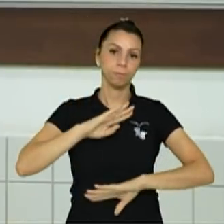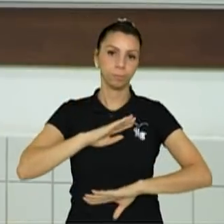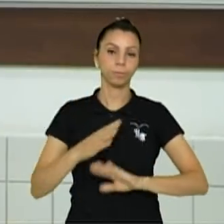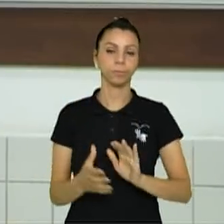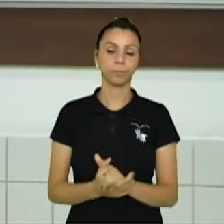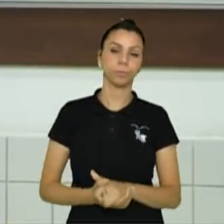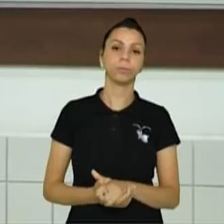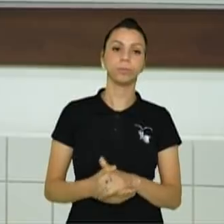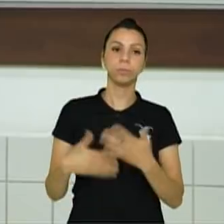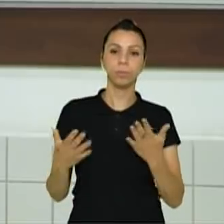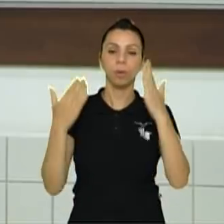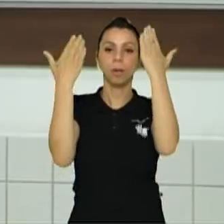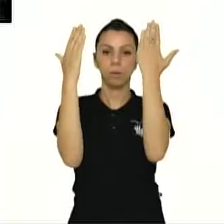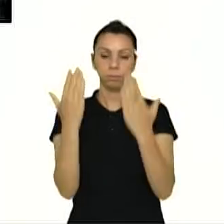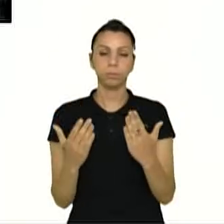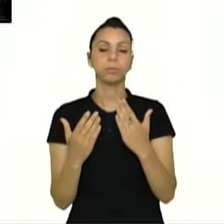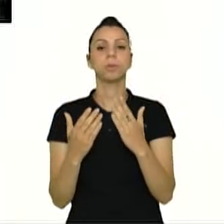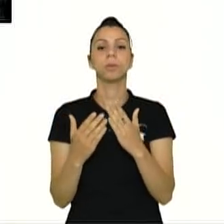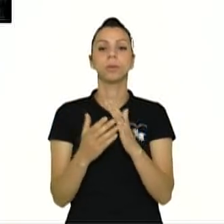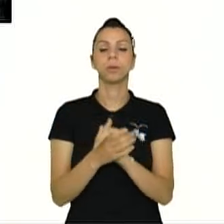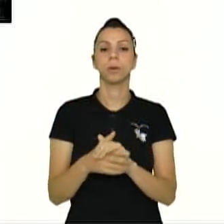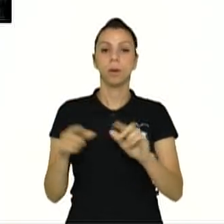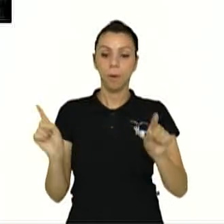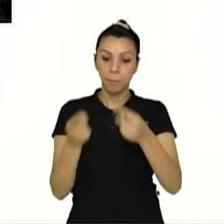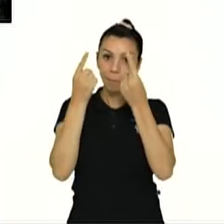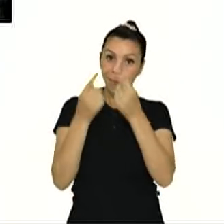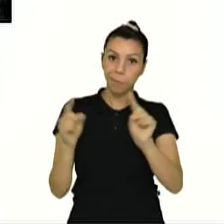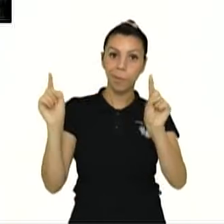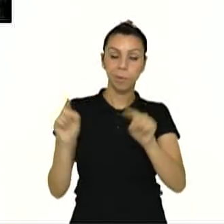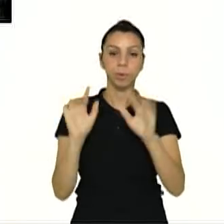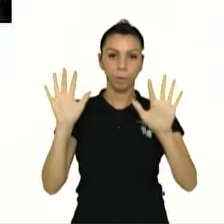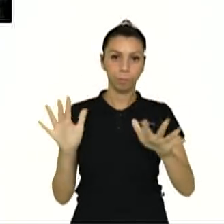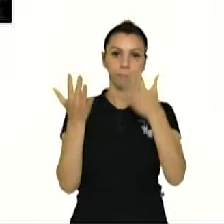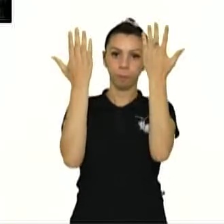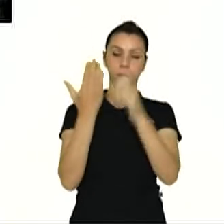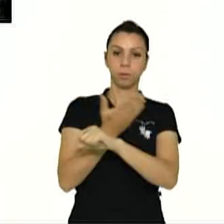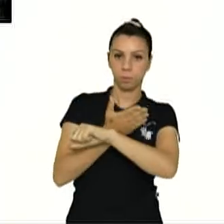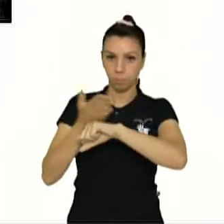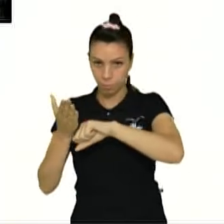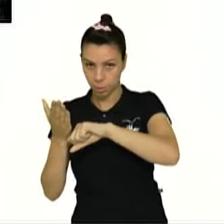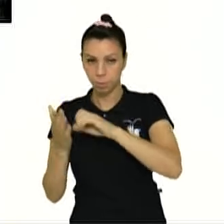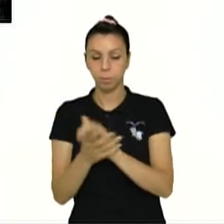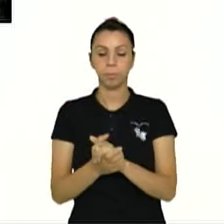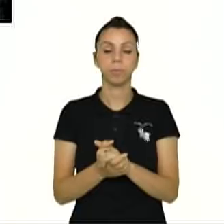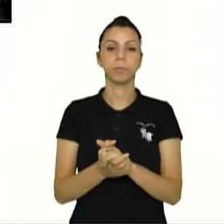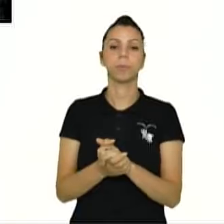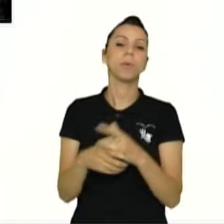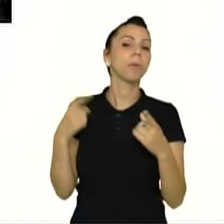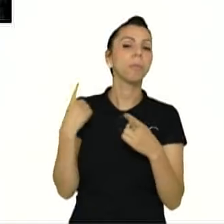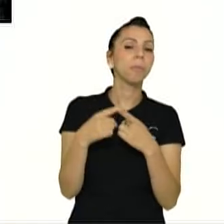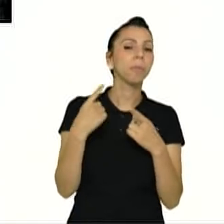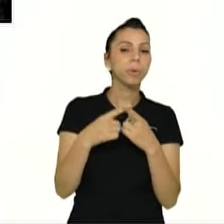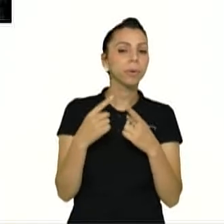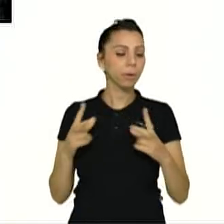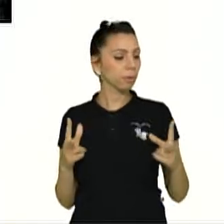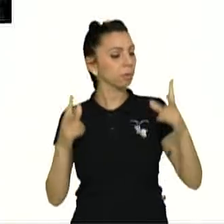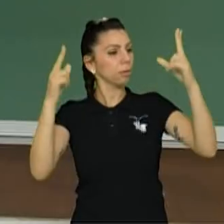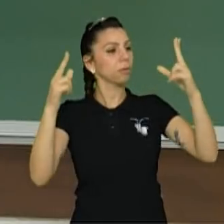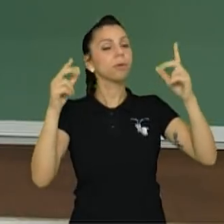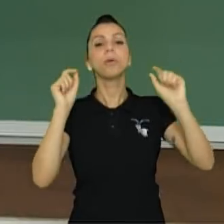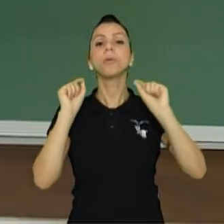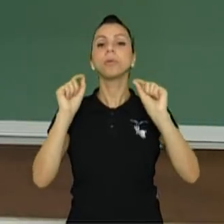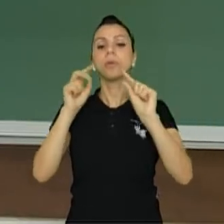bem, então a gente analisou aqui o Festa de Branco, a visão, né, gente? Por que eu trouxe esse trecho? Para que a gente possa ter a visão